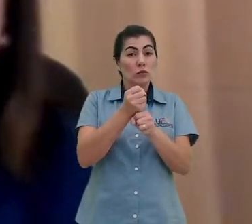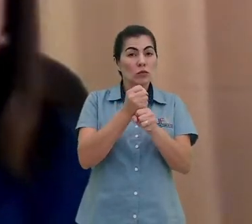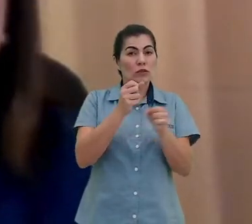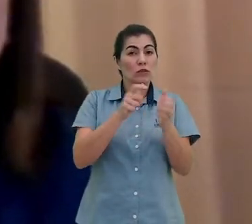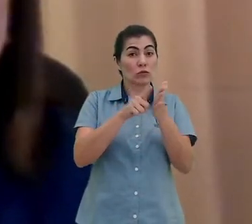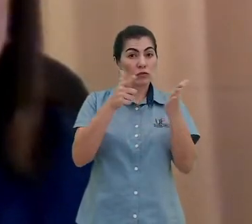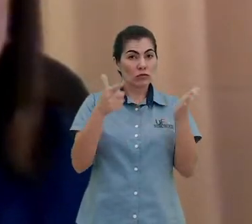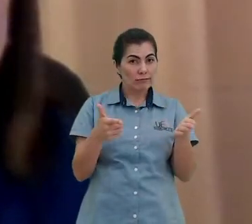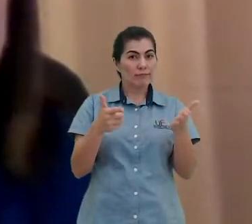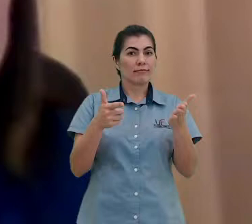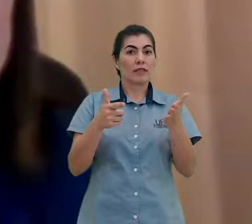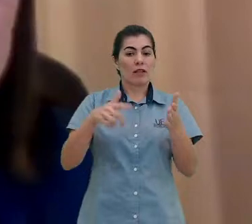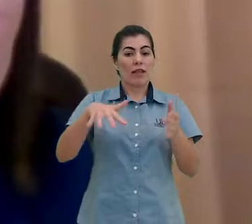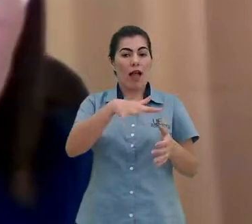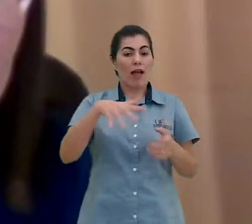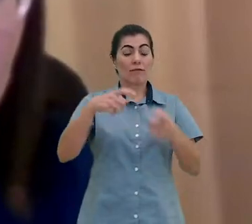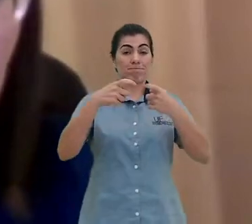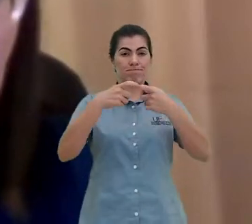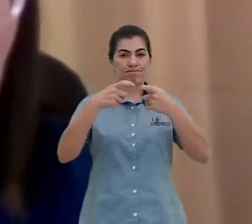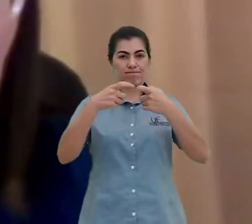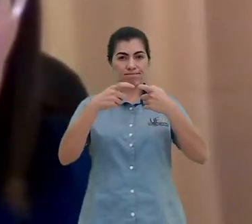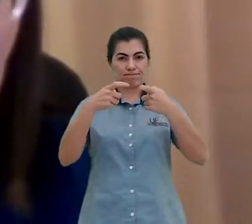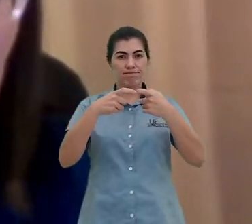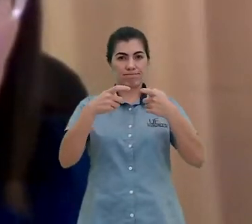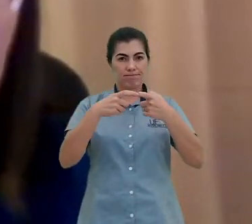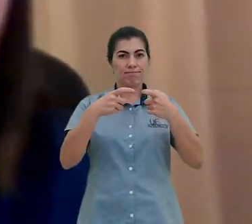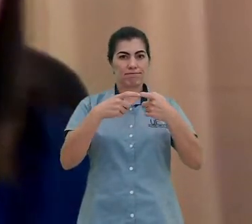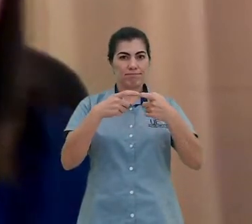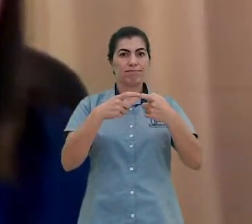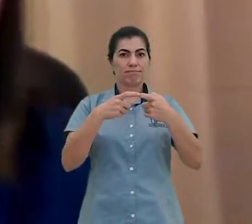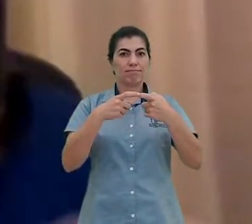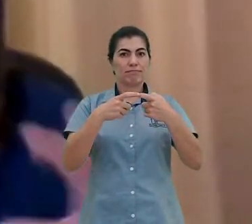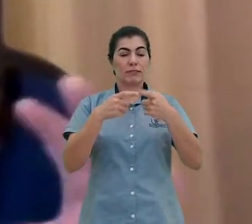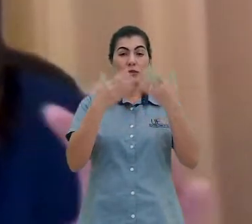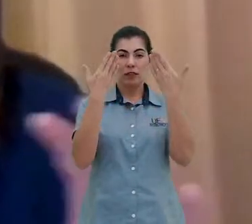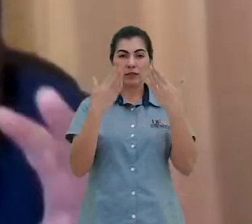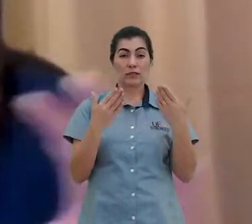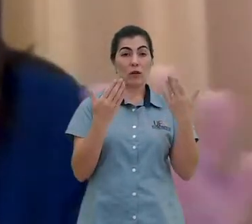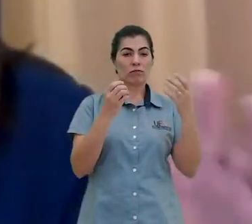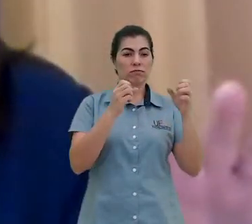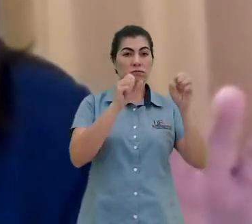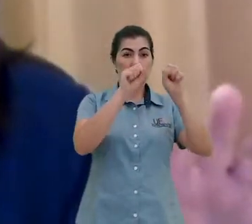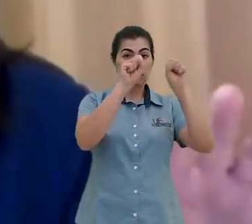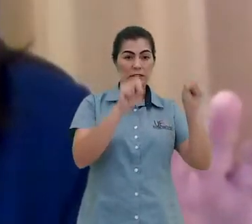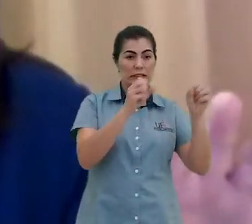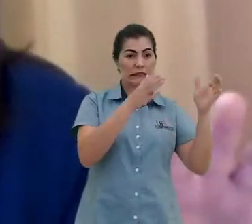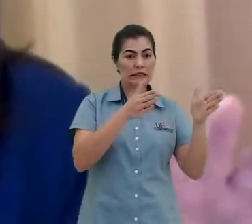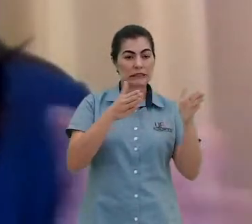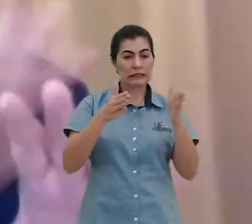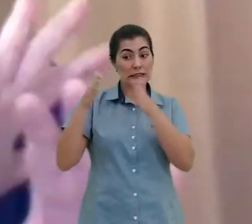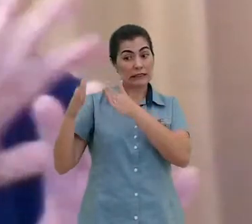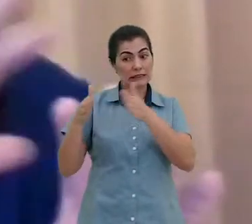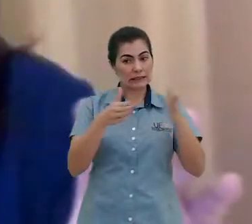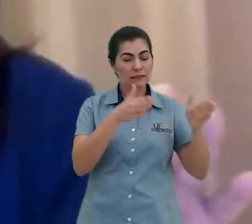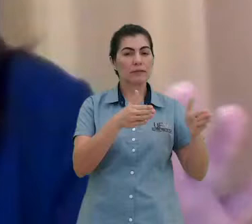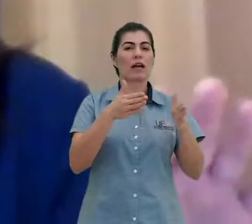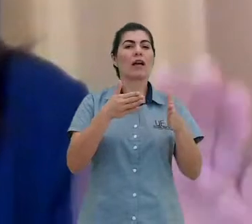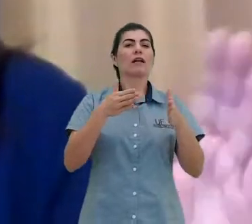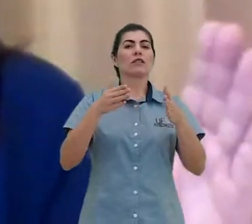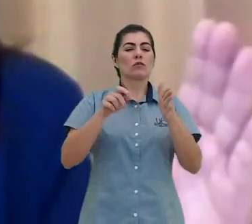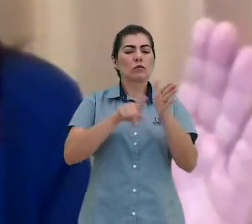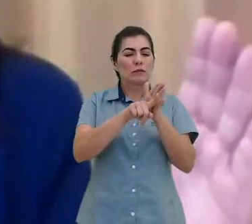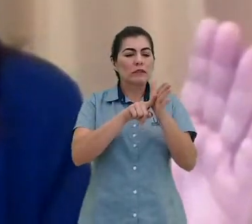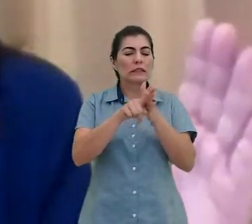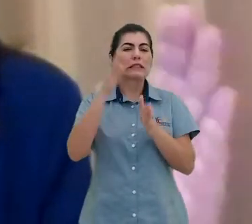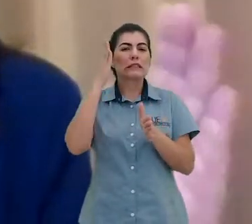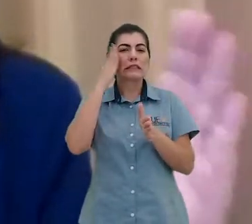médica, justamente de uma revisão sistemática, em que os pesquisadores definem o que eles querem saber e procuram durante